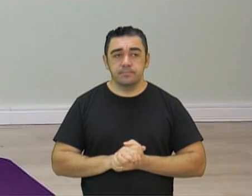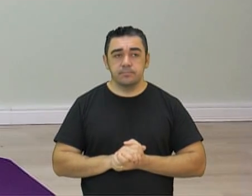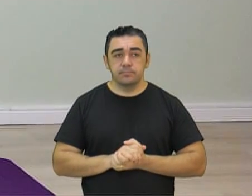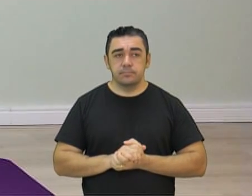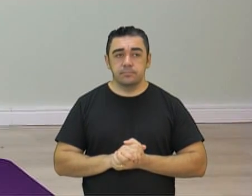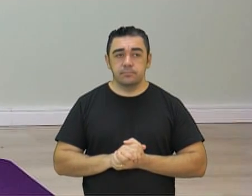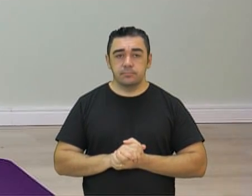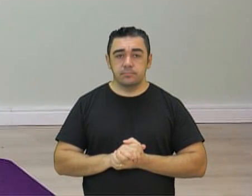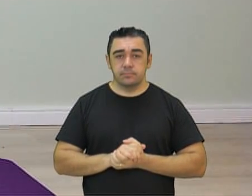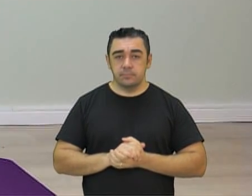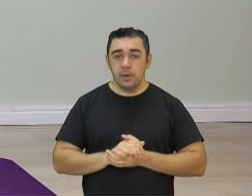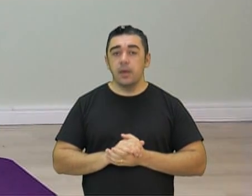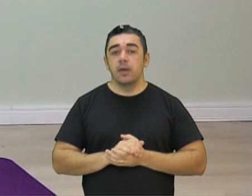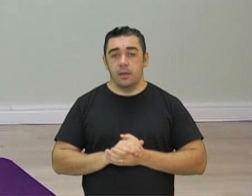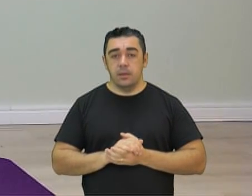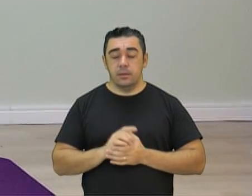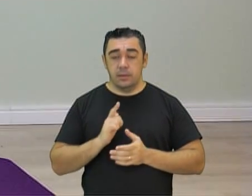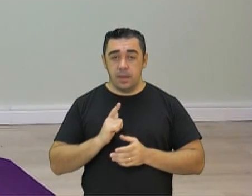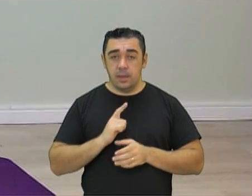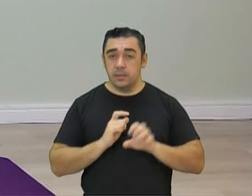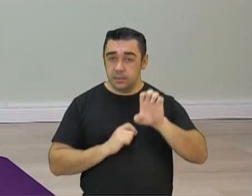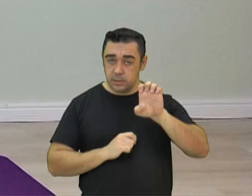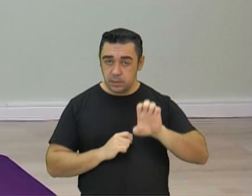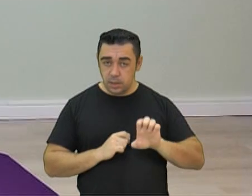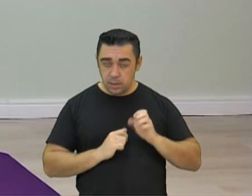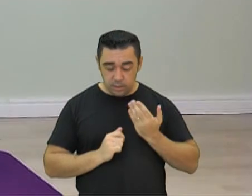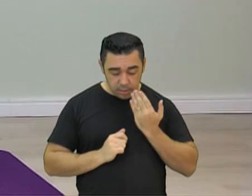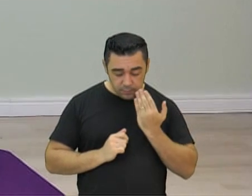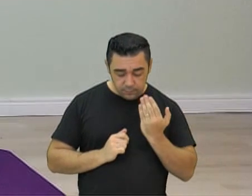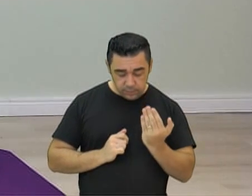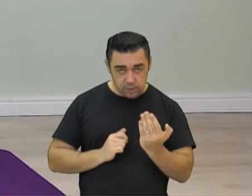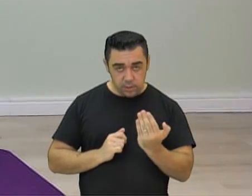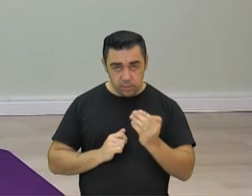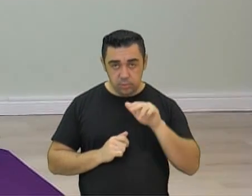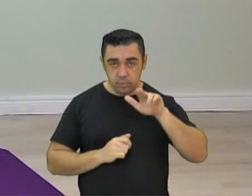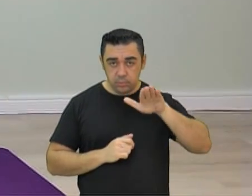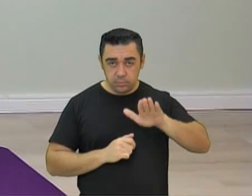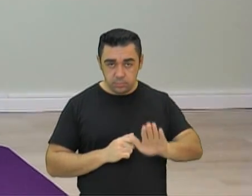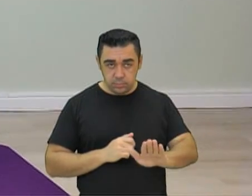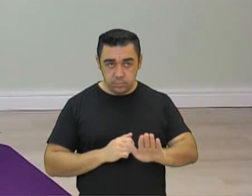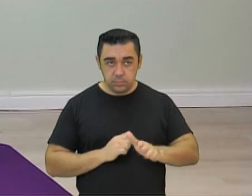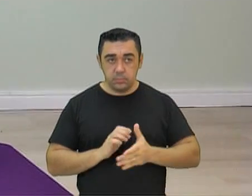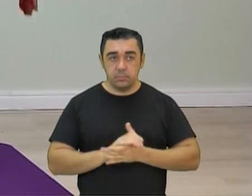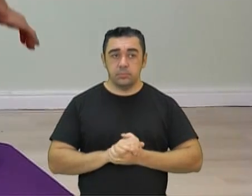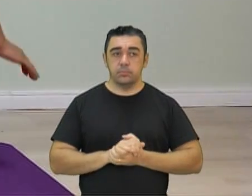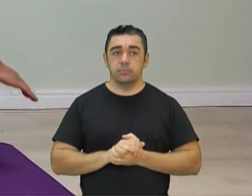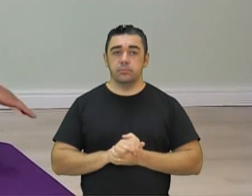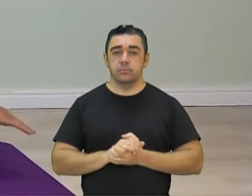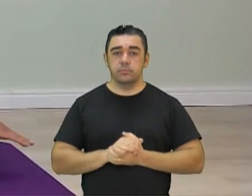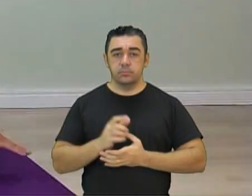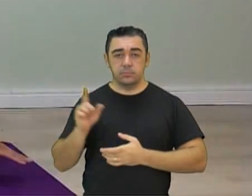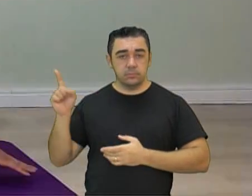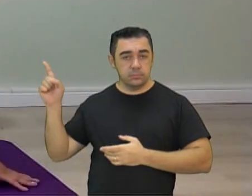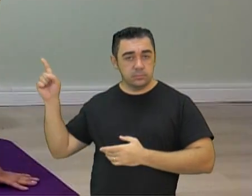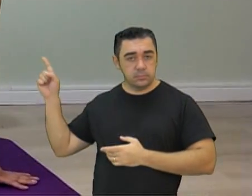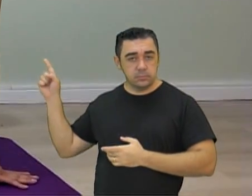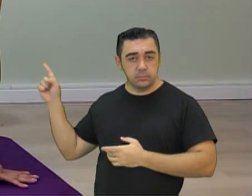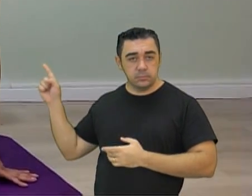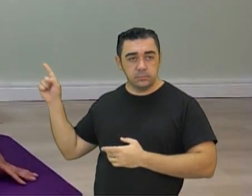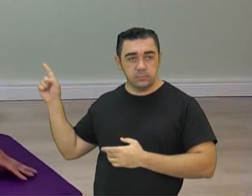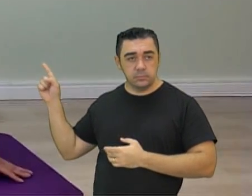sua perna esquerda lá na frente, tá? Flexionada. E você vai pôr